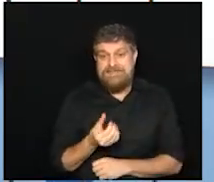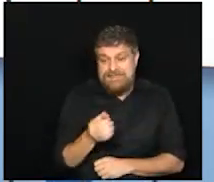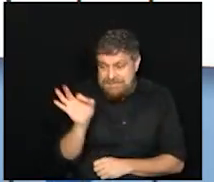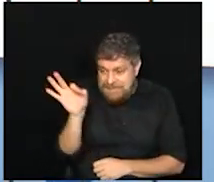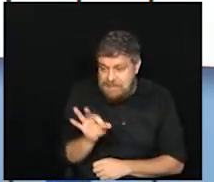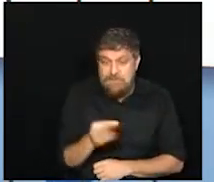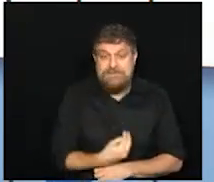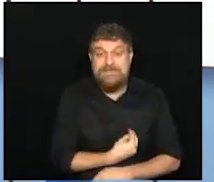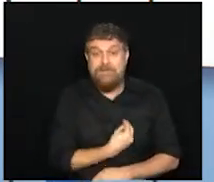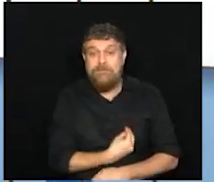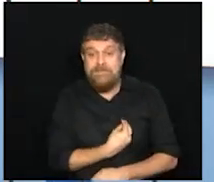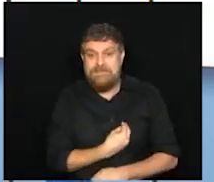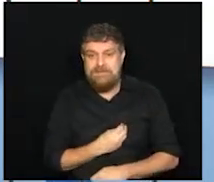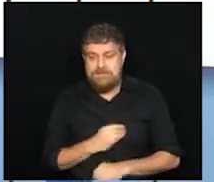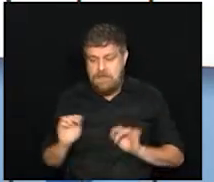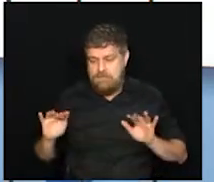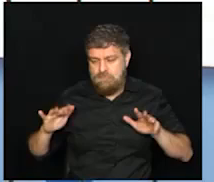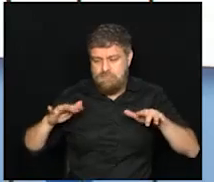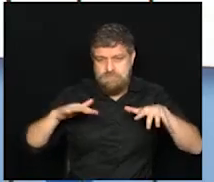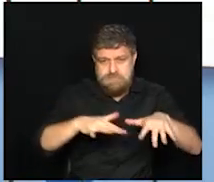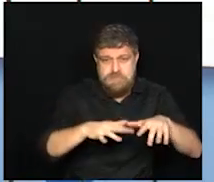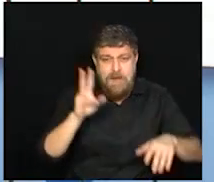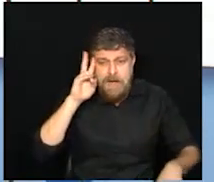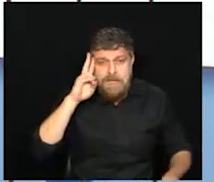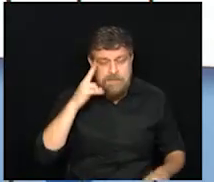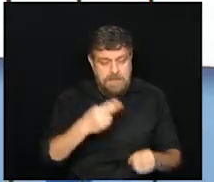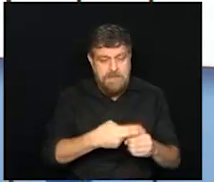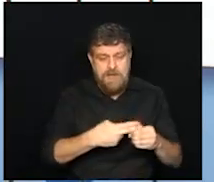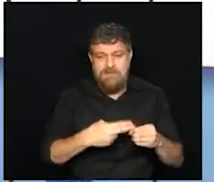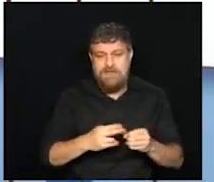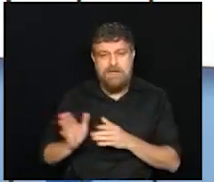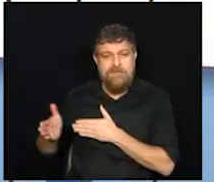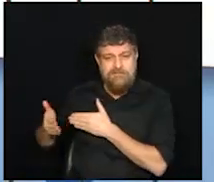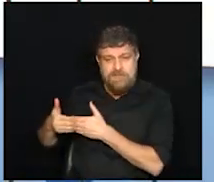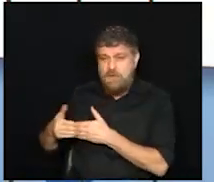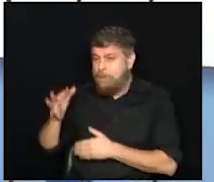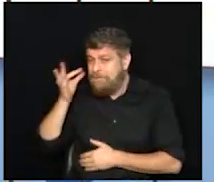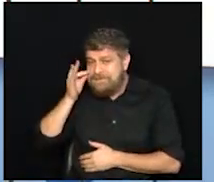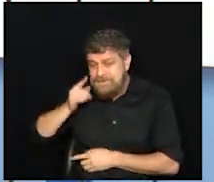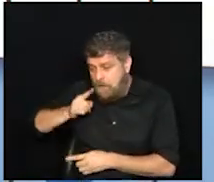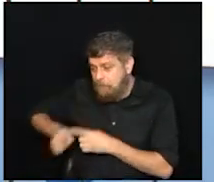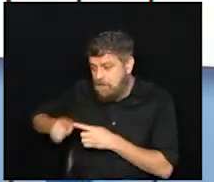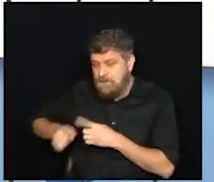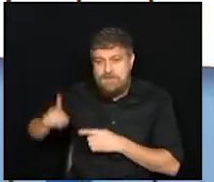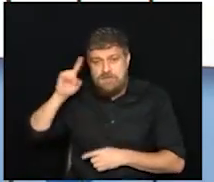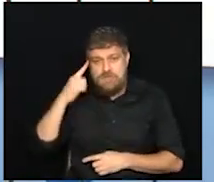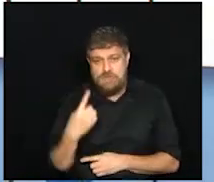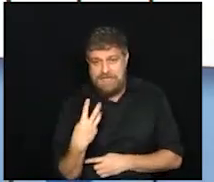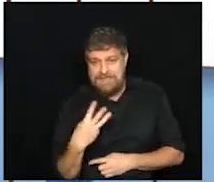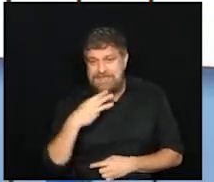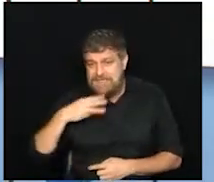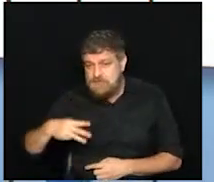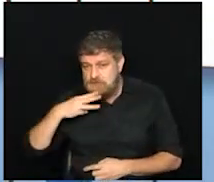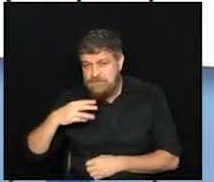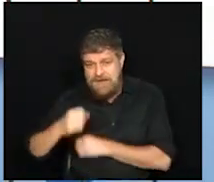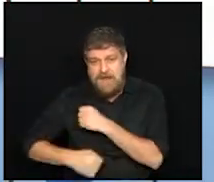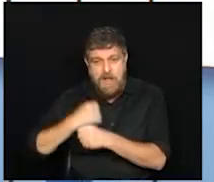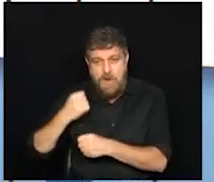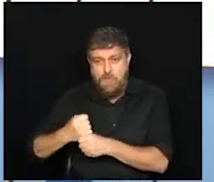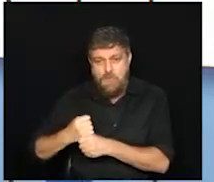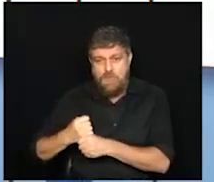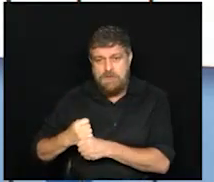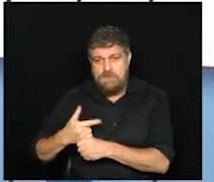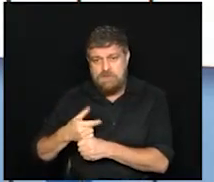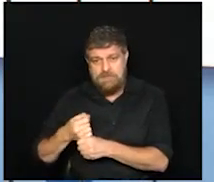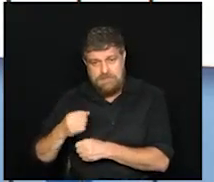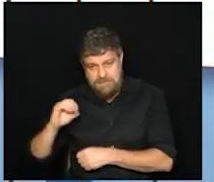60% de presença. Lembrando que a Unicamp encerrou as atividades presenciais em 13 de março de 2020, após o primeiro